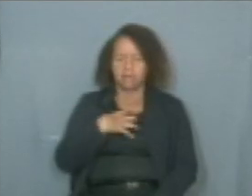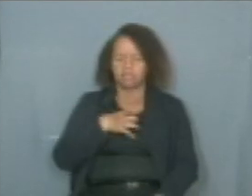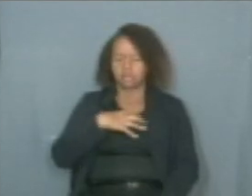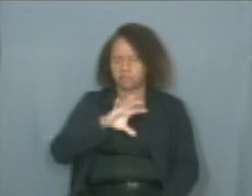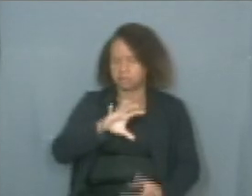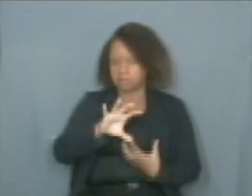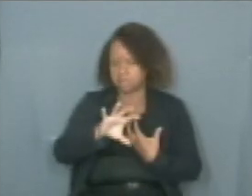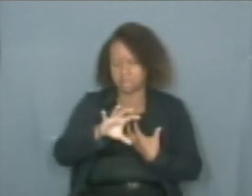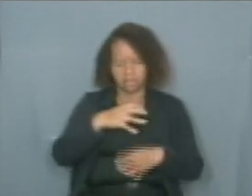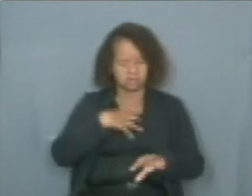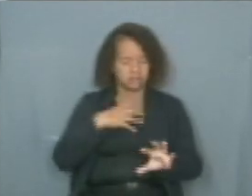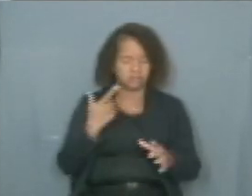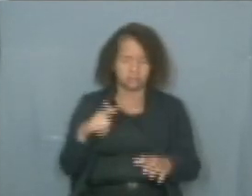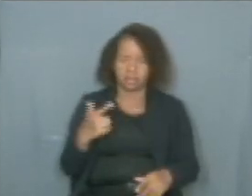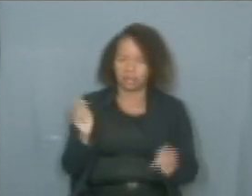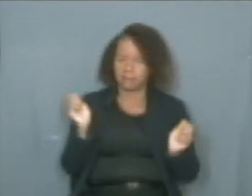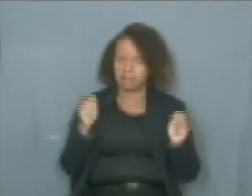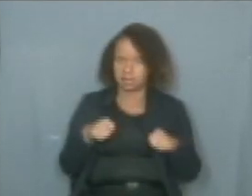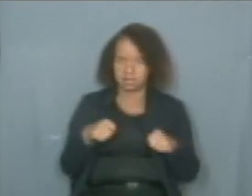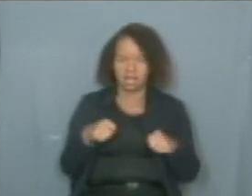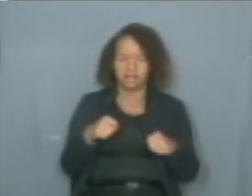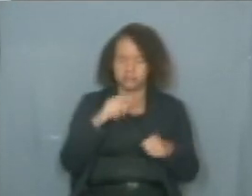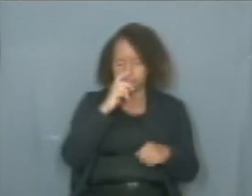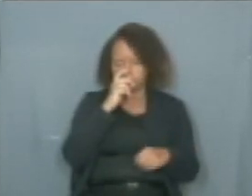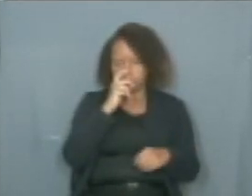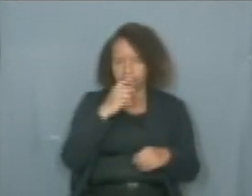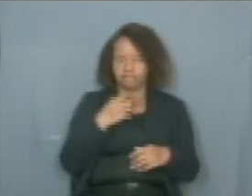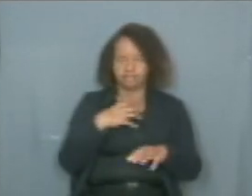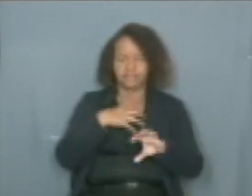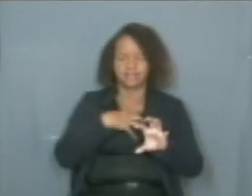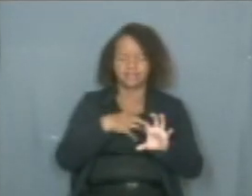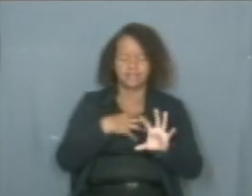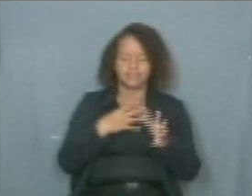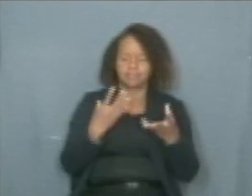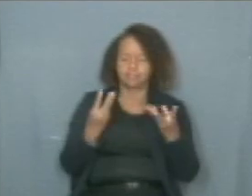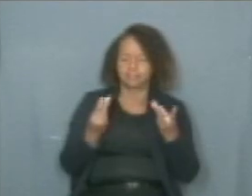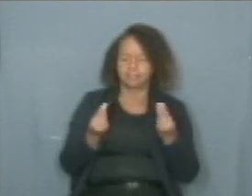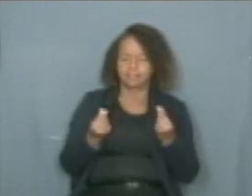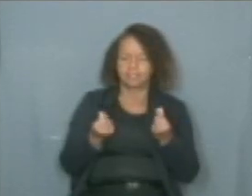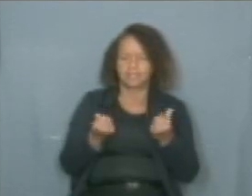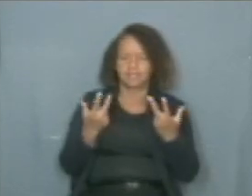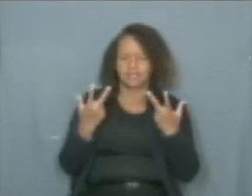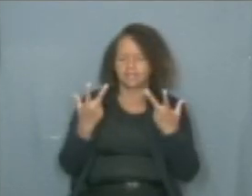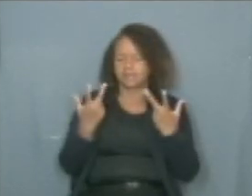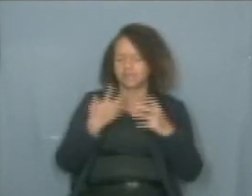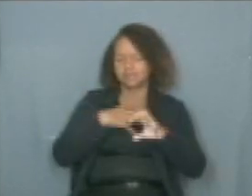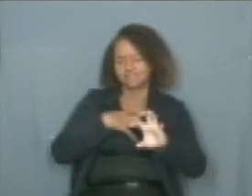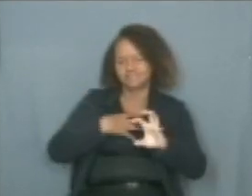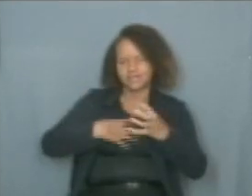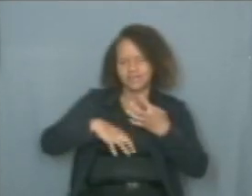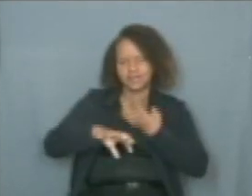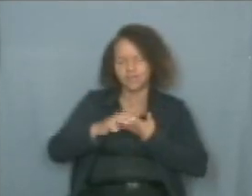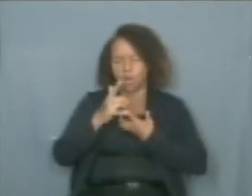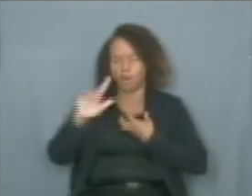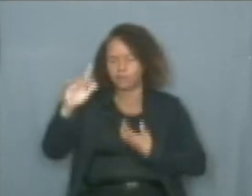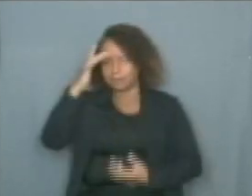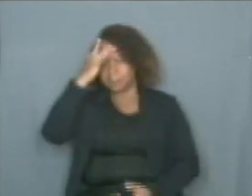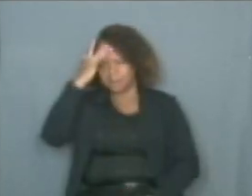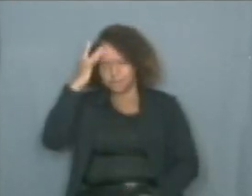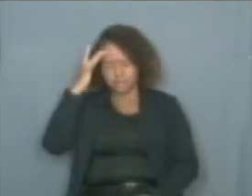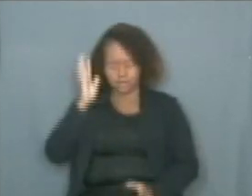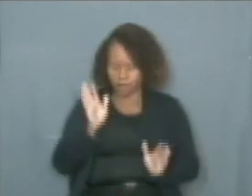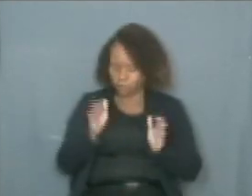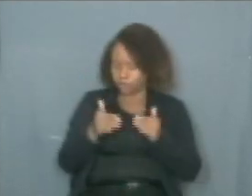vereador Samuel Salazar, a incapacidade de responder a estímulos externos ou estímulos de outras pessoas que